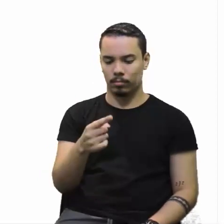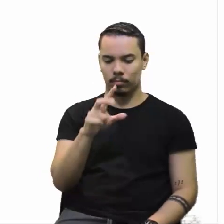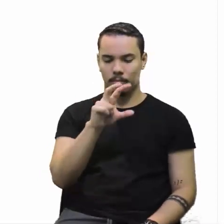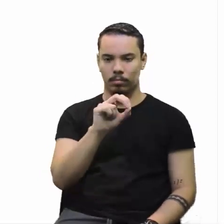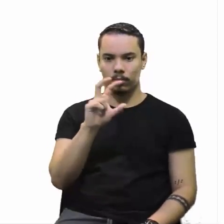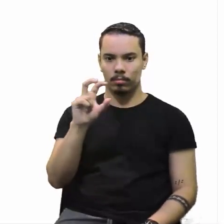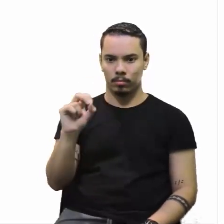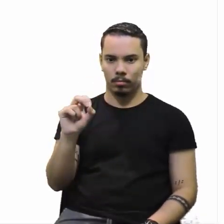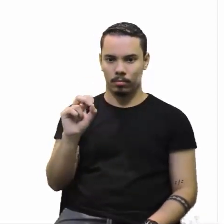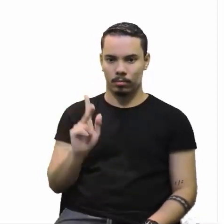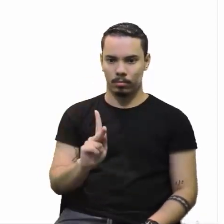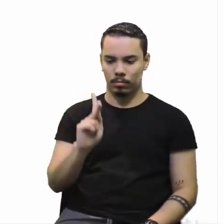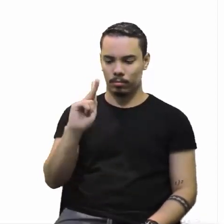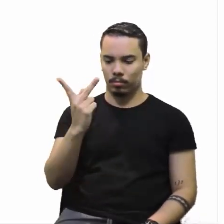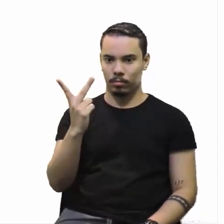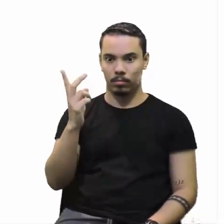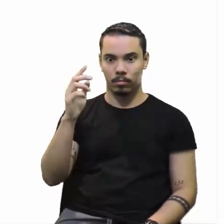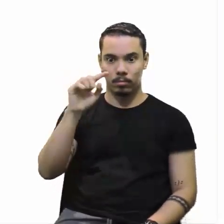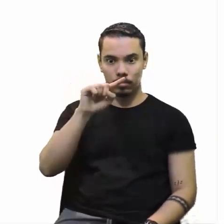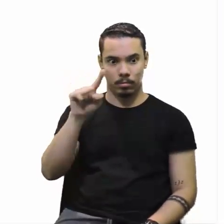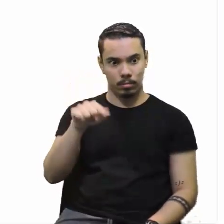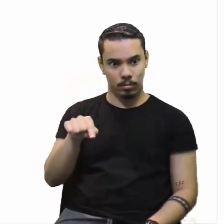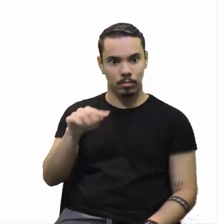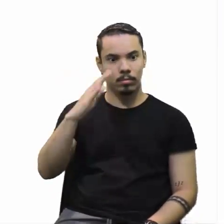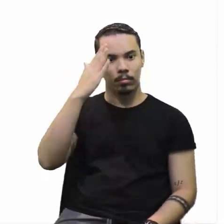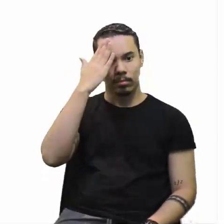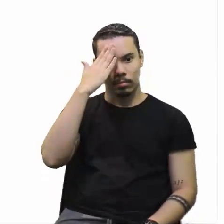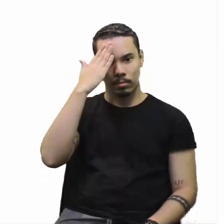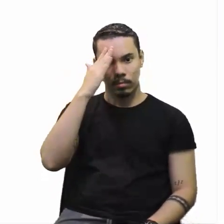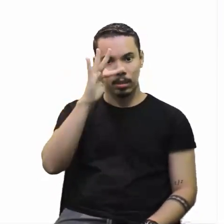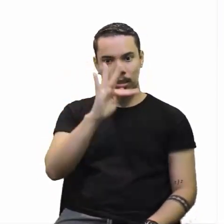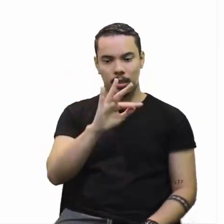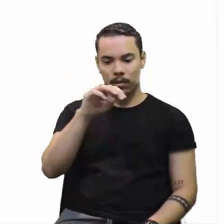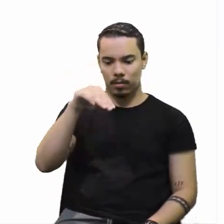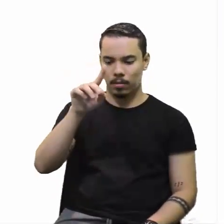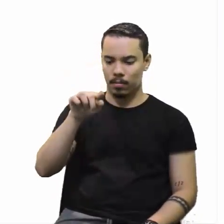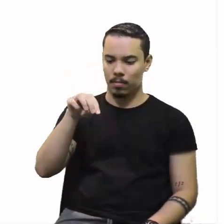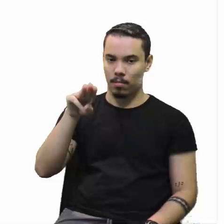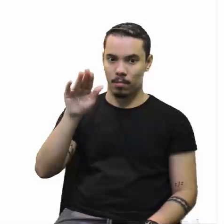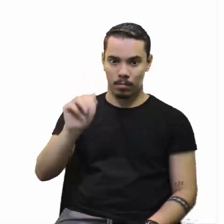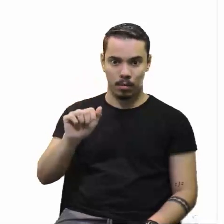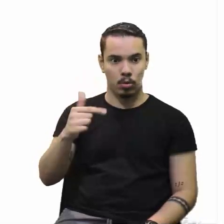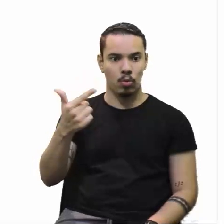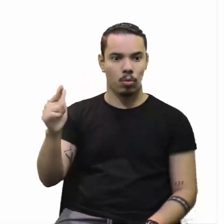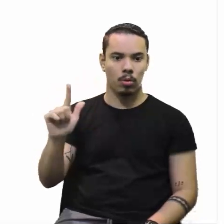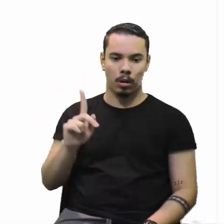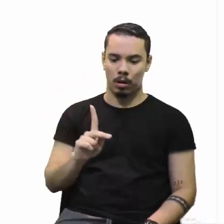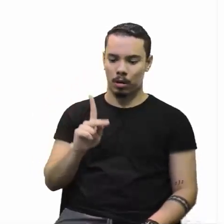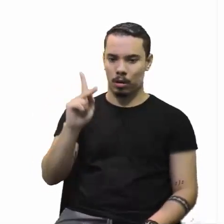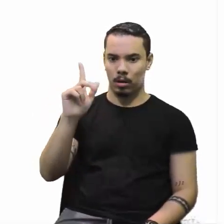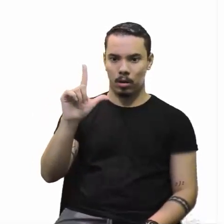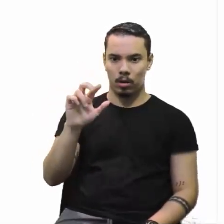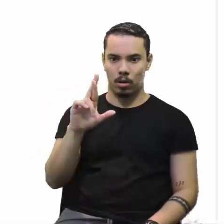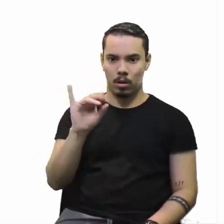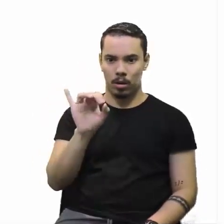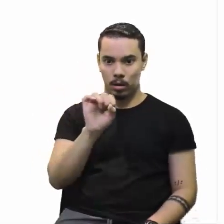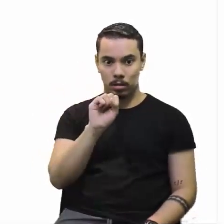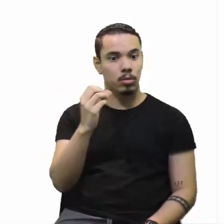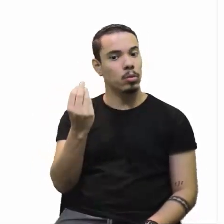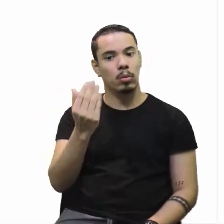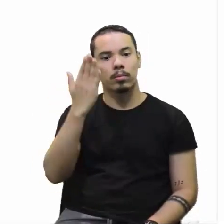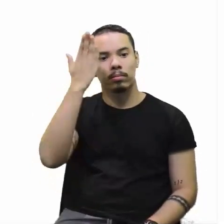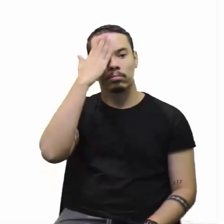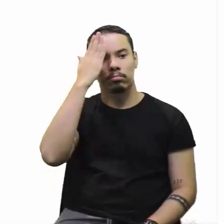1.500 kHz. Nós sabemos que FM é megahertz e AM kHz. Qual é o comprimento dessa onda de